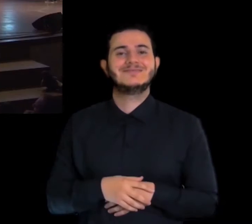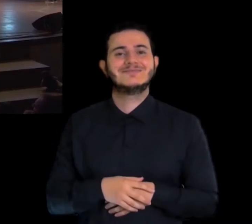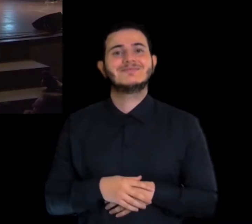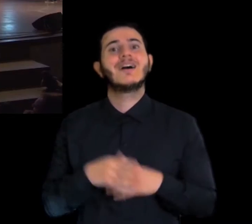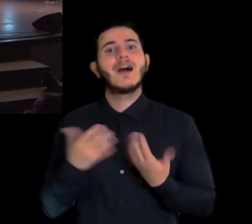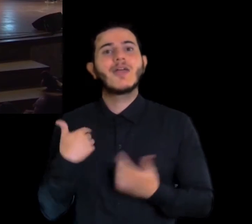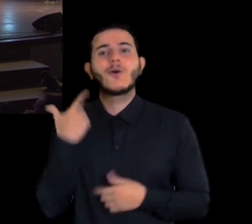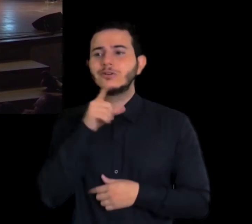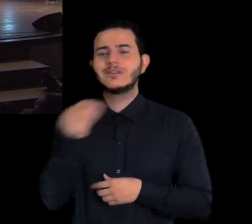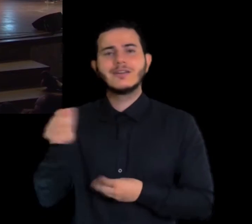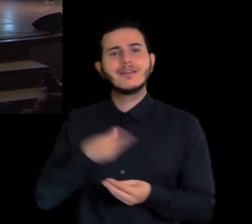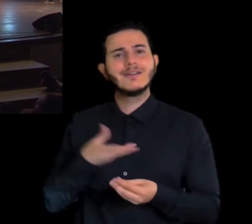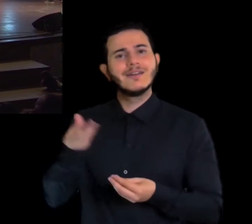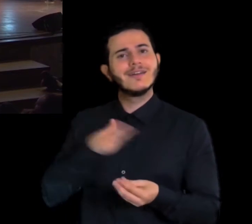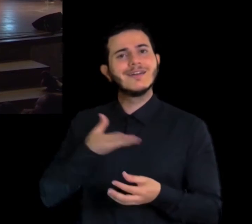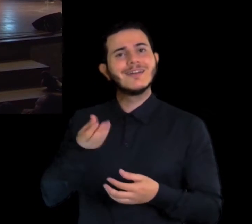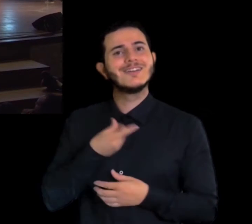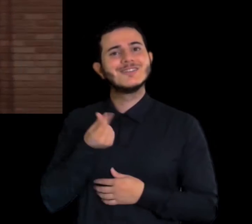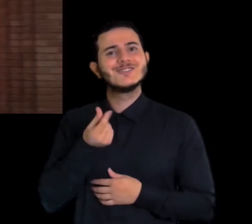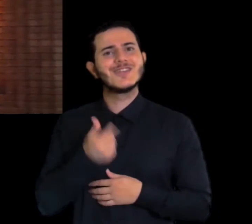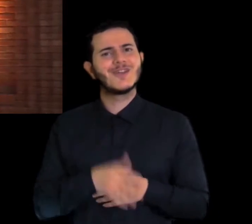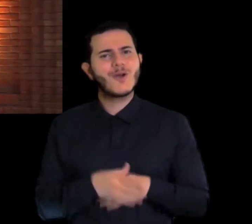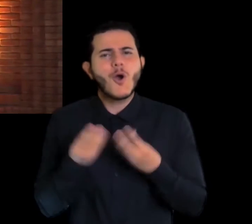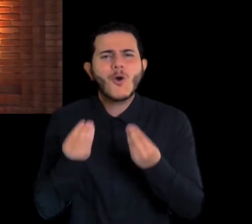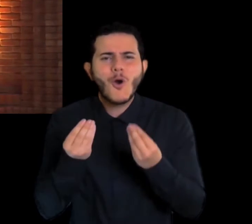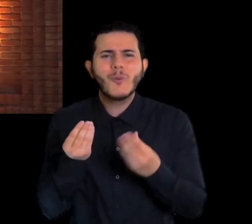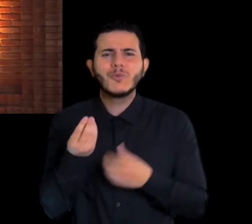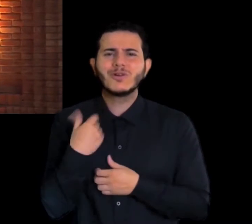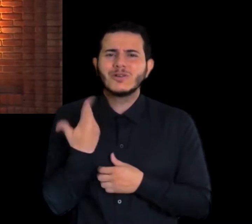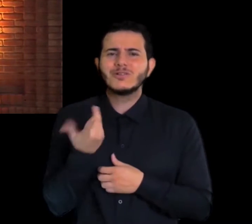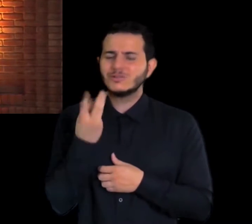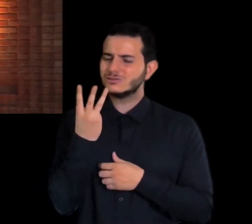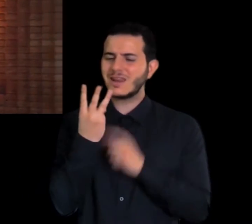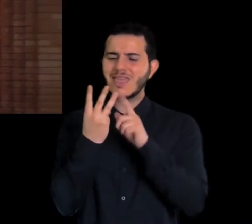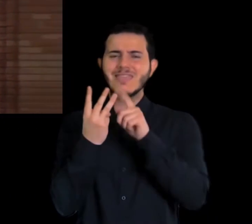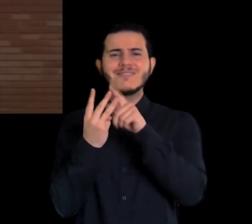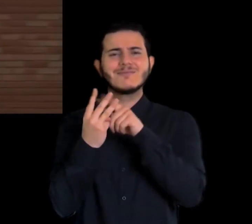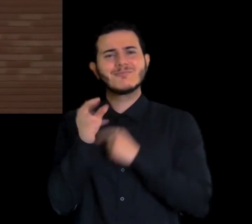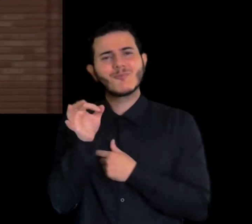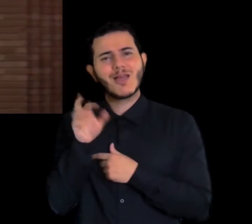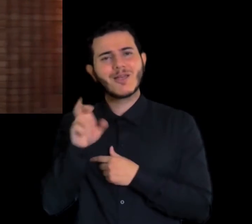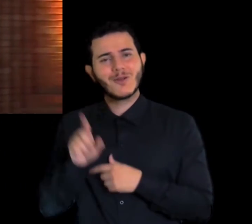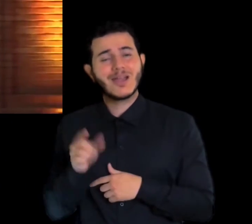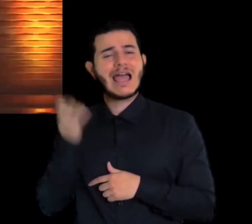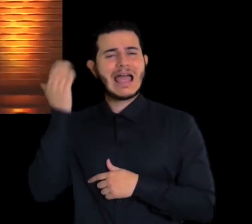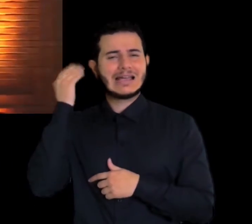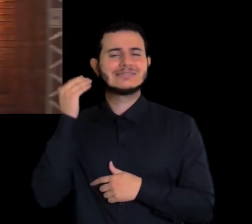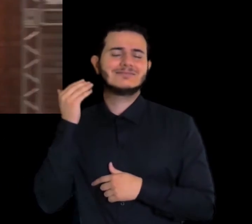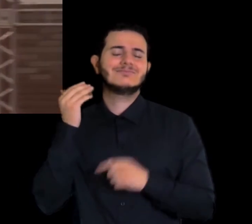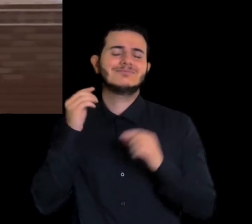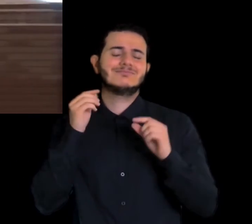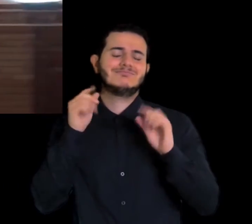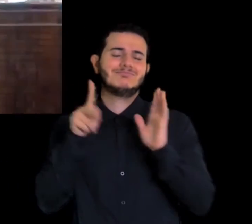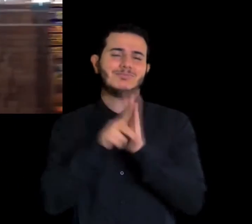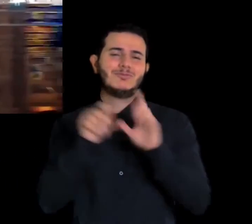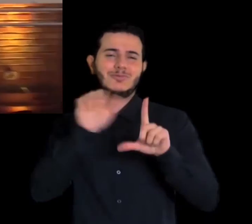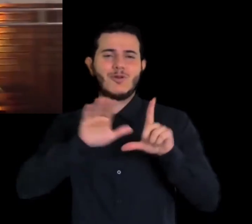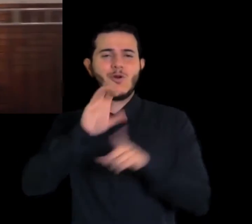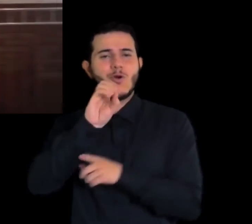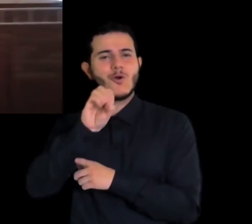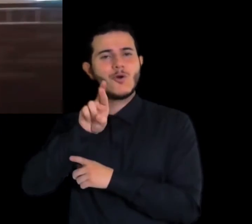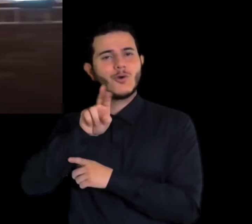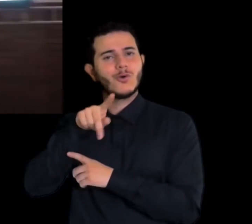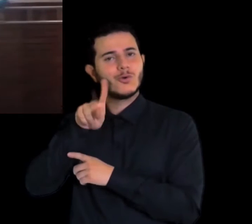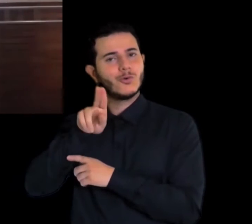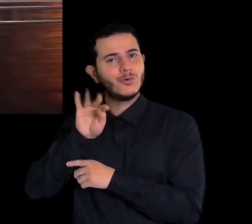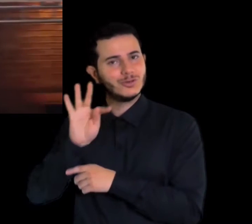E galera, eu ganhei muito dinheiro fazendo isso. Mas como você ganhou muito dinheiro se só tinha 3 moedas? Beleza, era Orkut na época, entrei numa comunidade, vou para a